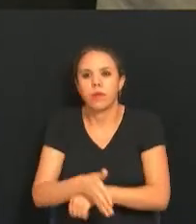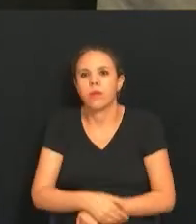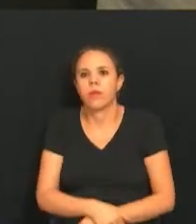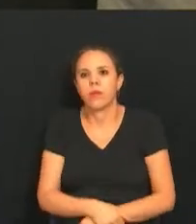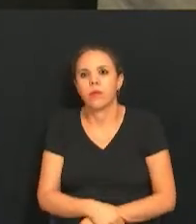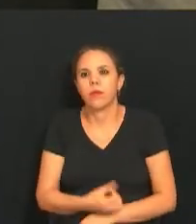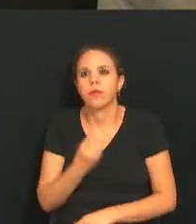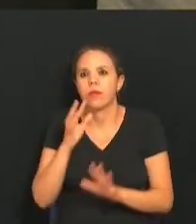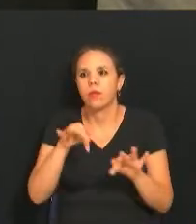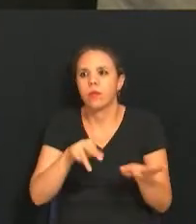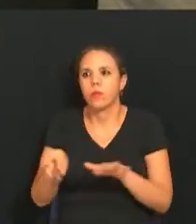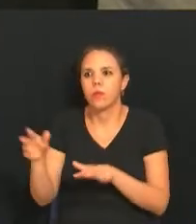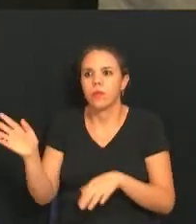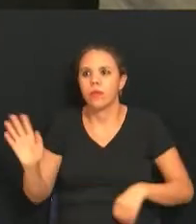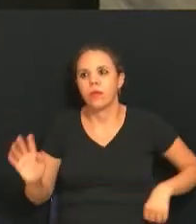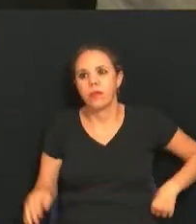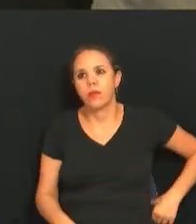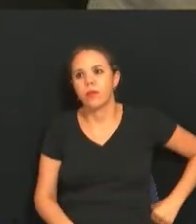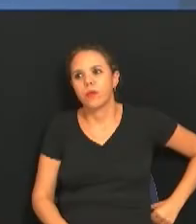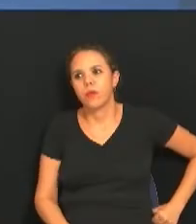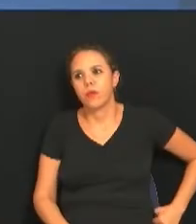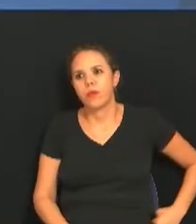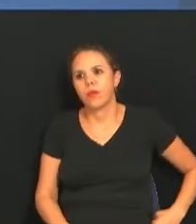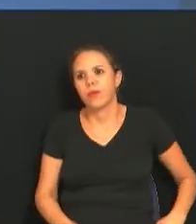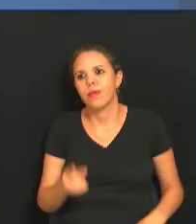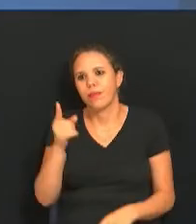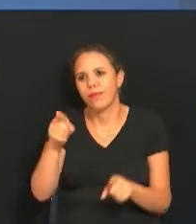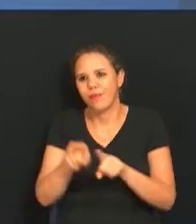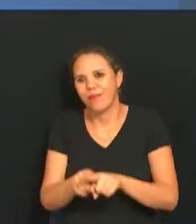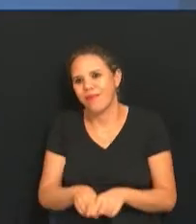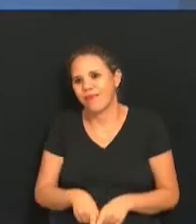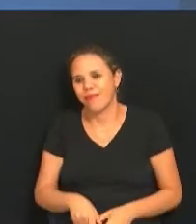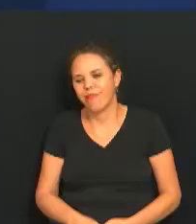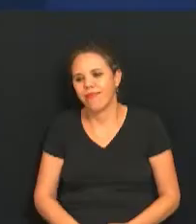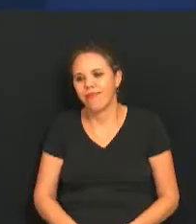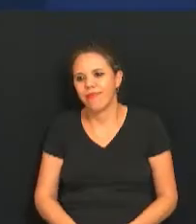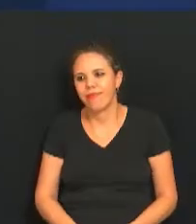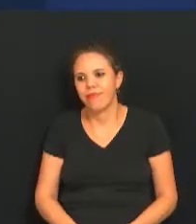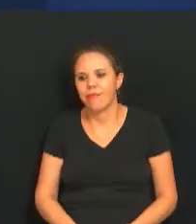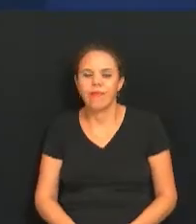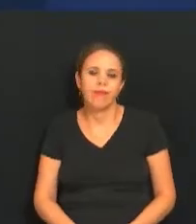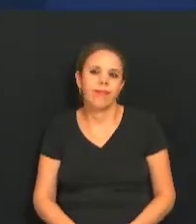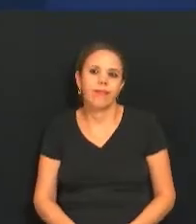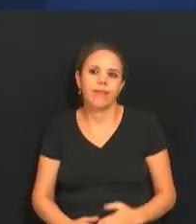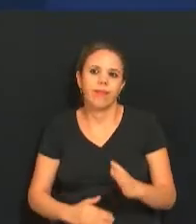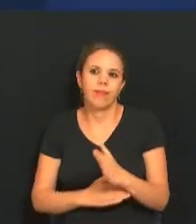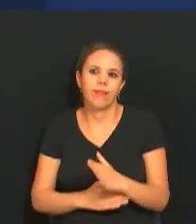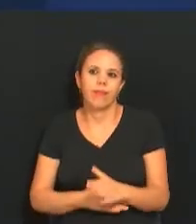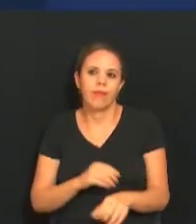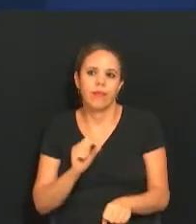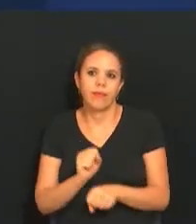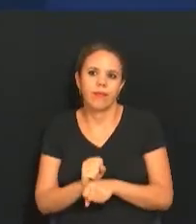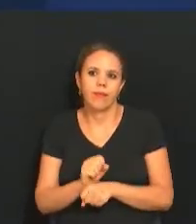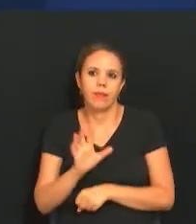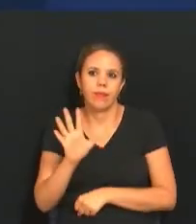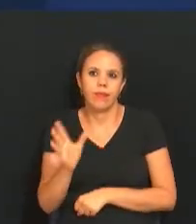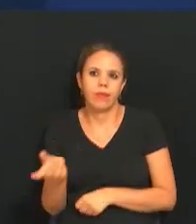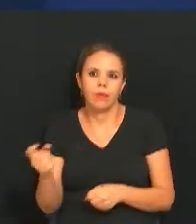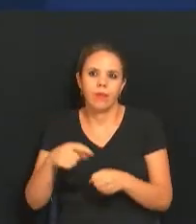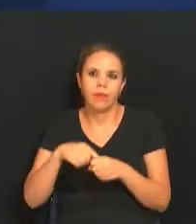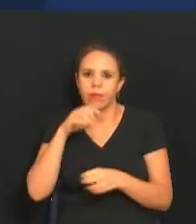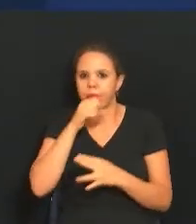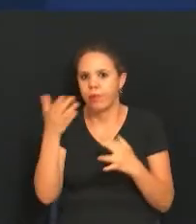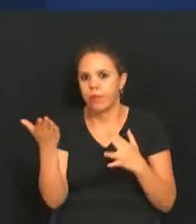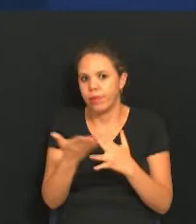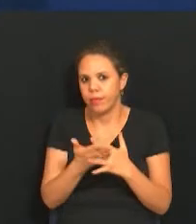bom final de semana. Um bom fim de semana para você também e para você de casa. E o Câmara Notícia, olha só, não acabou. A gente vai para mais